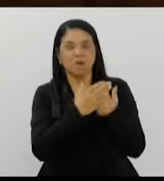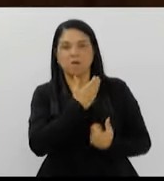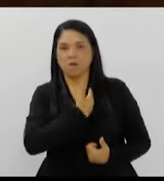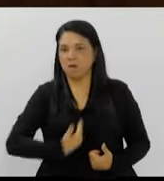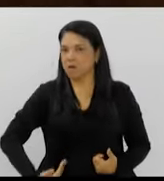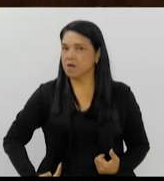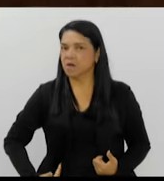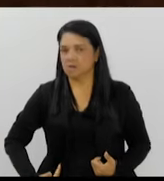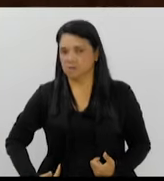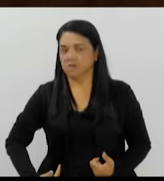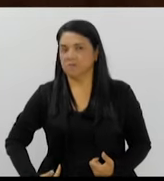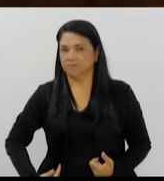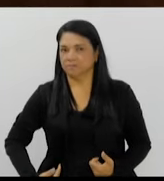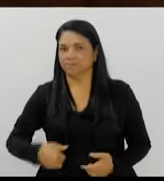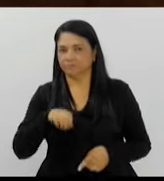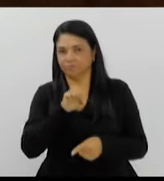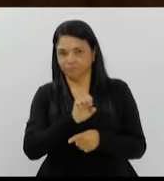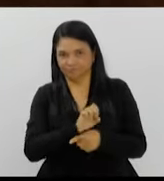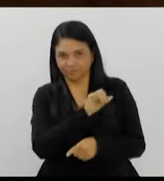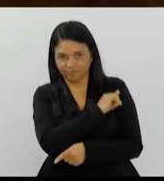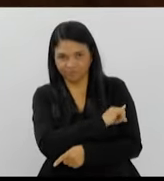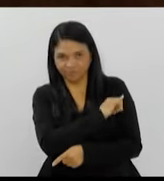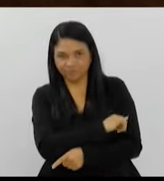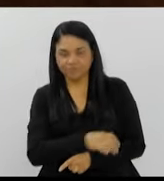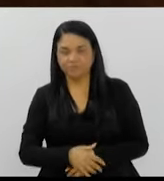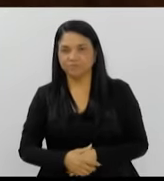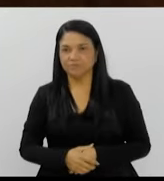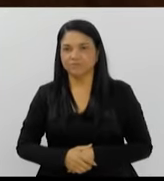Segurança Pública do Rio de Janeiro